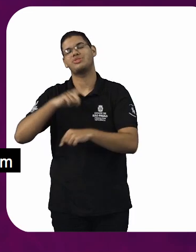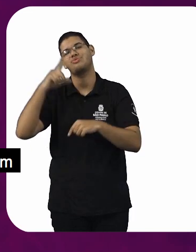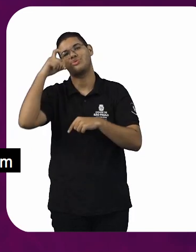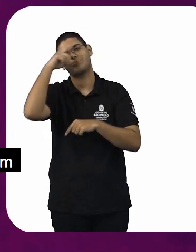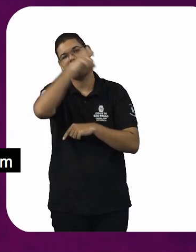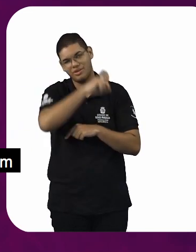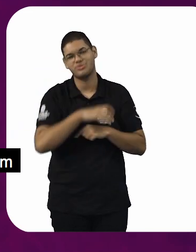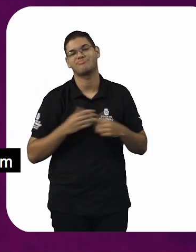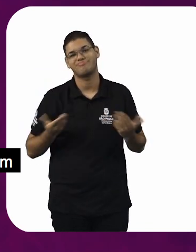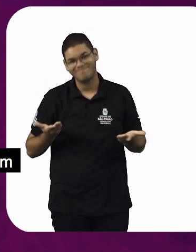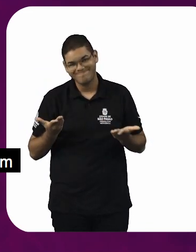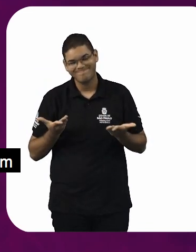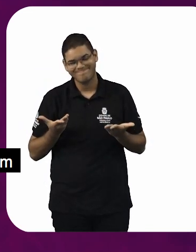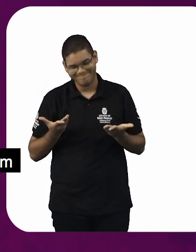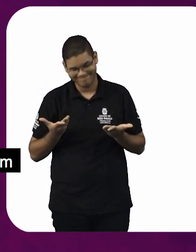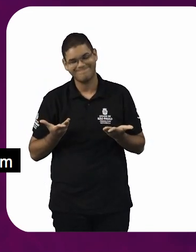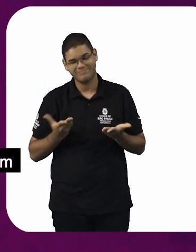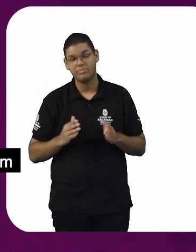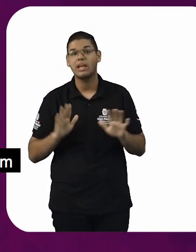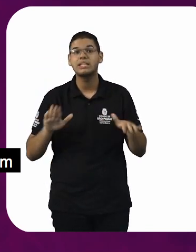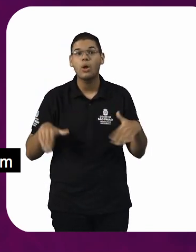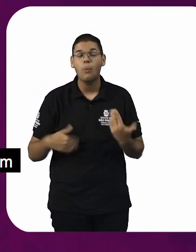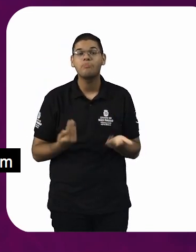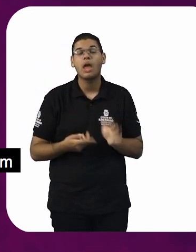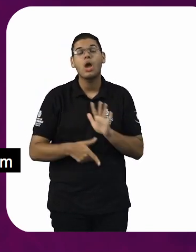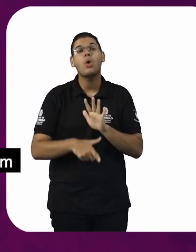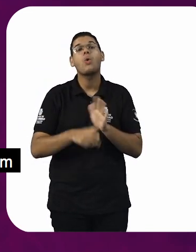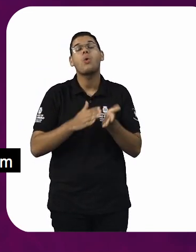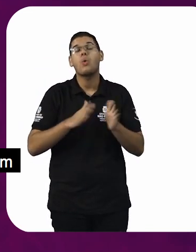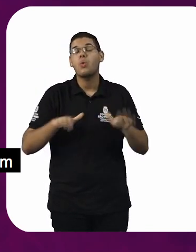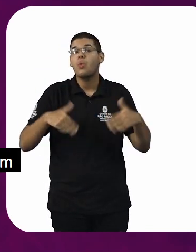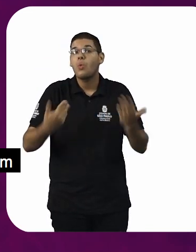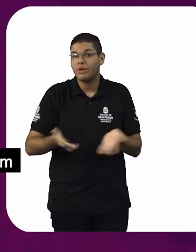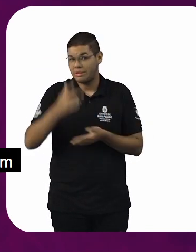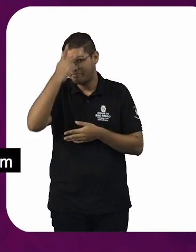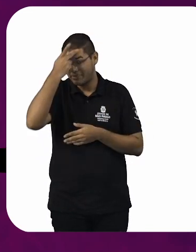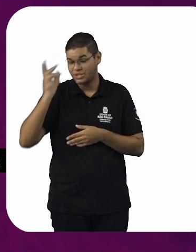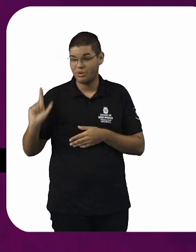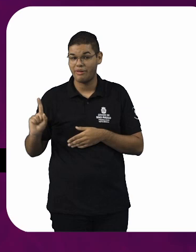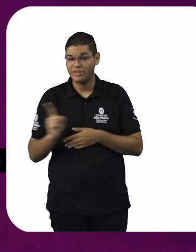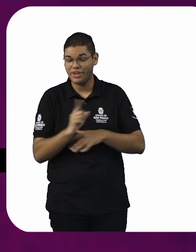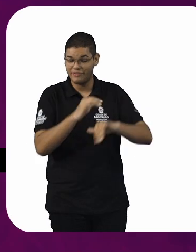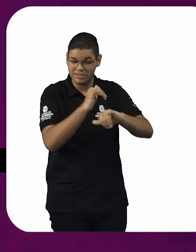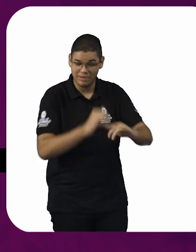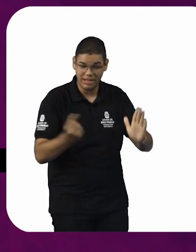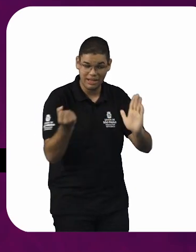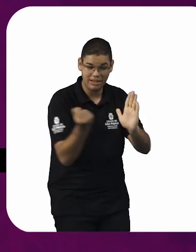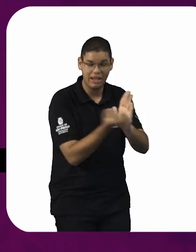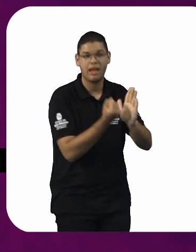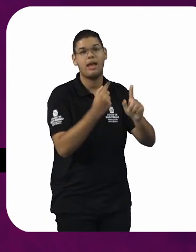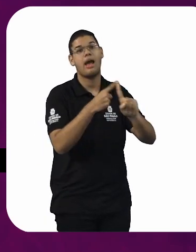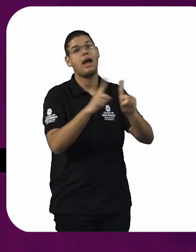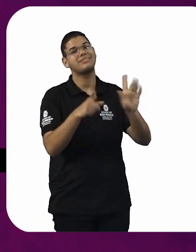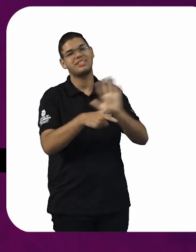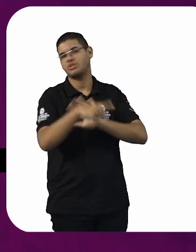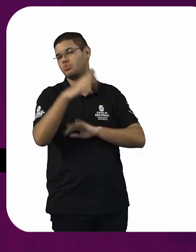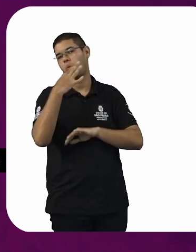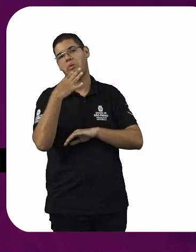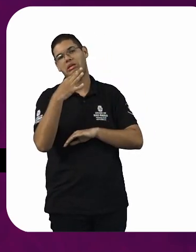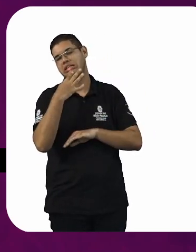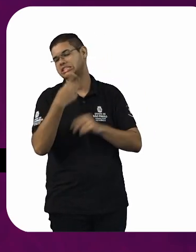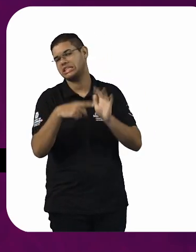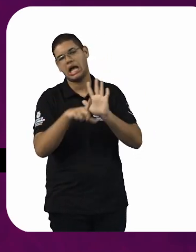corpus, quando a pessoa ia registrar um crime de injúria racial, ela já podia pedir que fosse tipificado na lei do